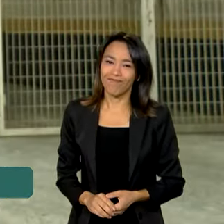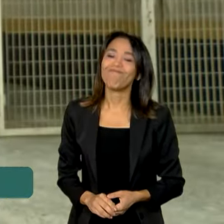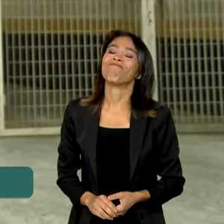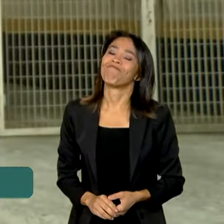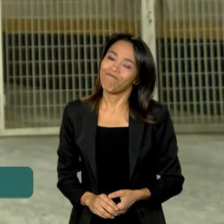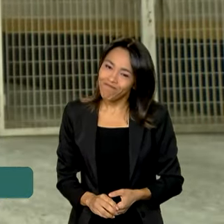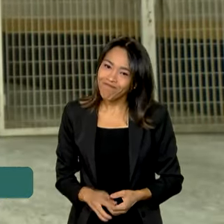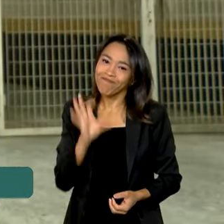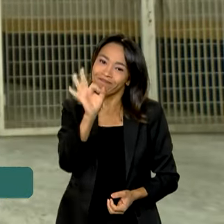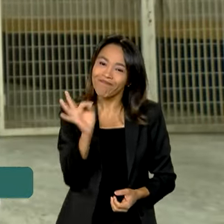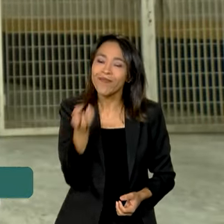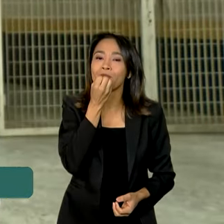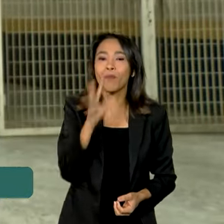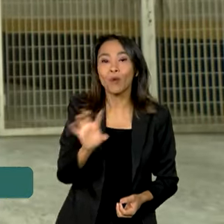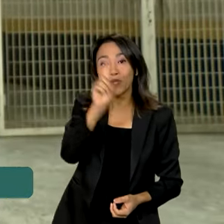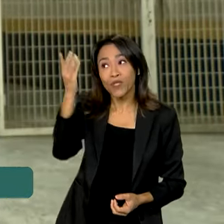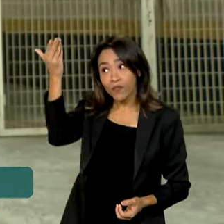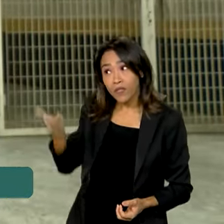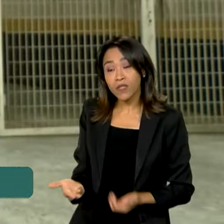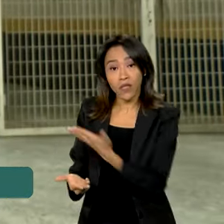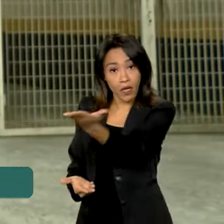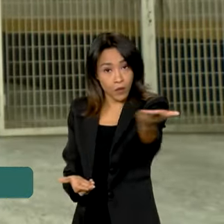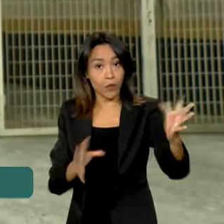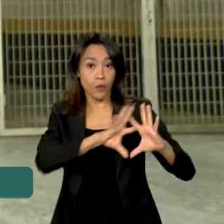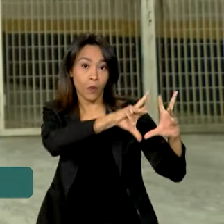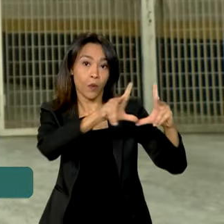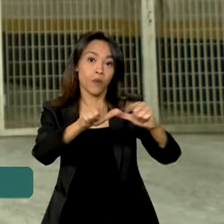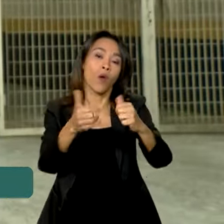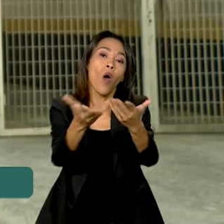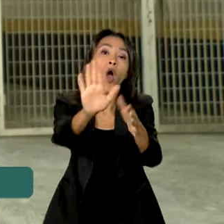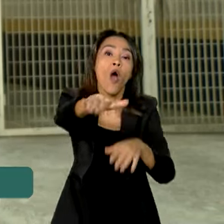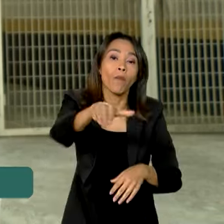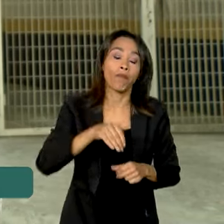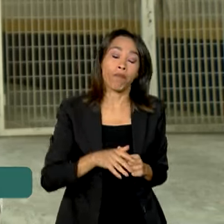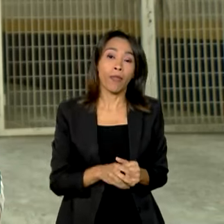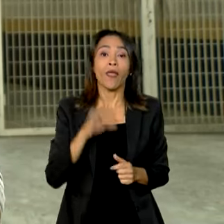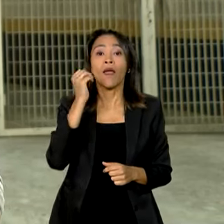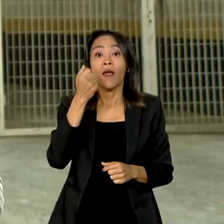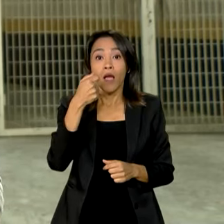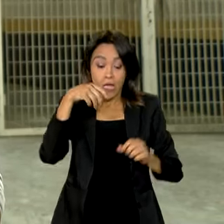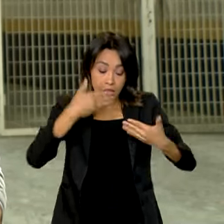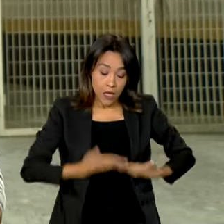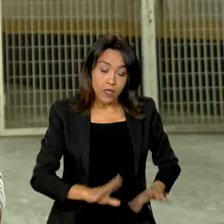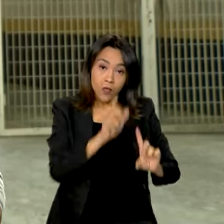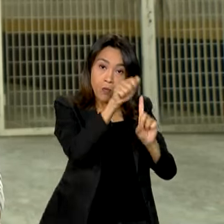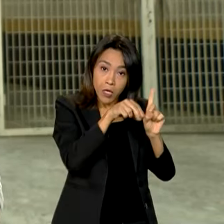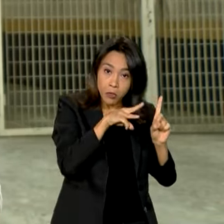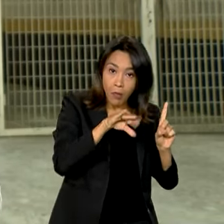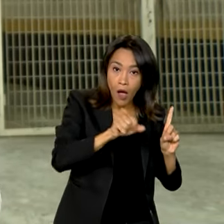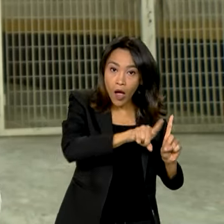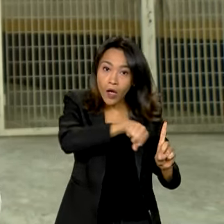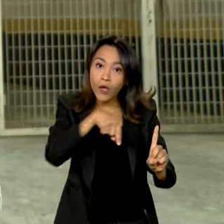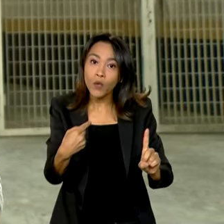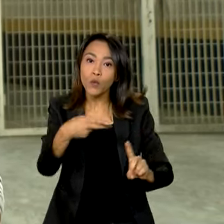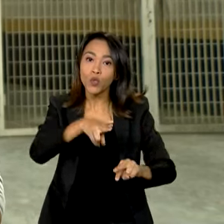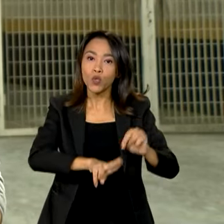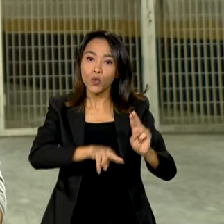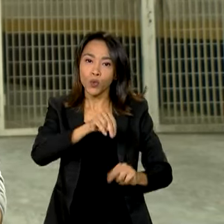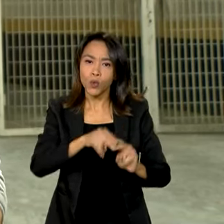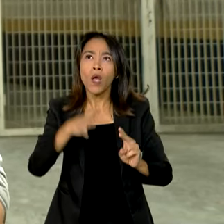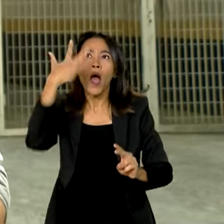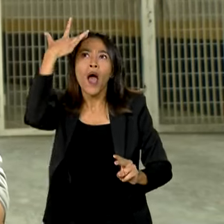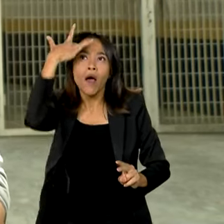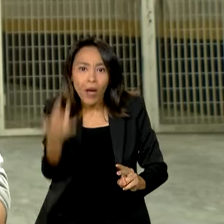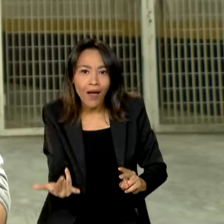Exatamente, Vanessa. Bom dia a você, bom dia a todos. Olha, o pagamento para os nascidos em maio e junho já estava previsto para